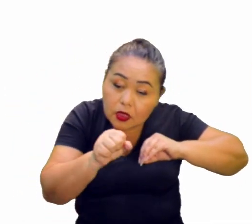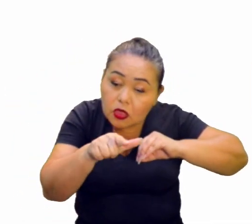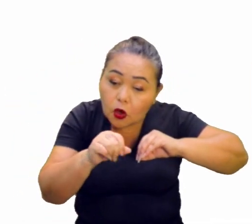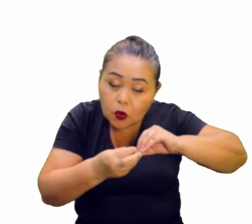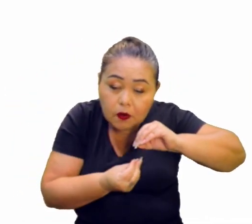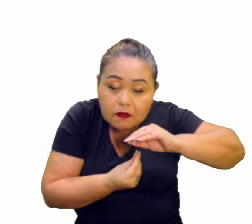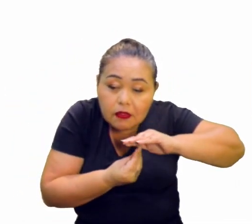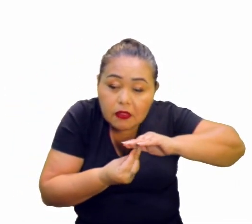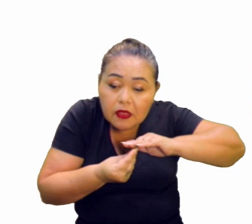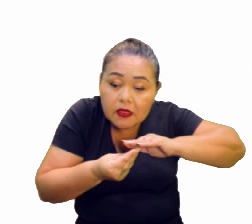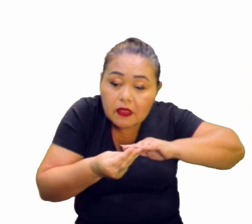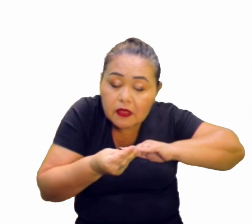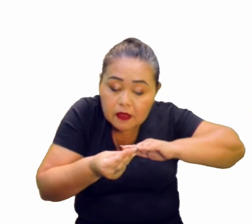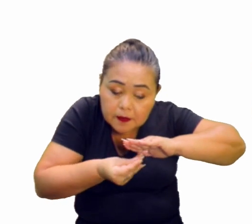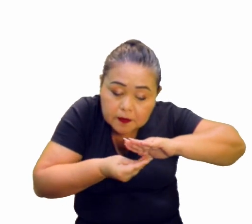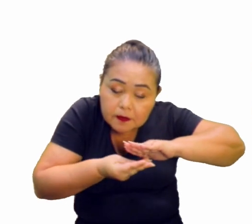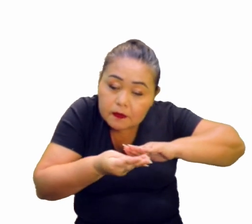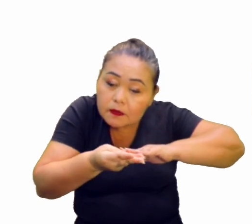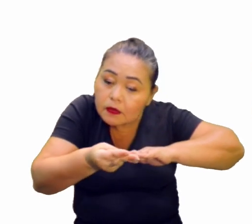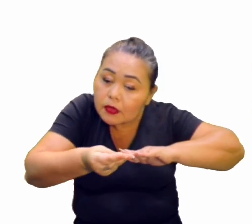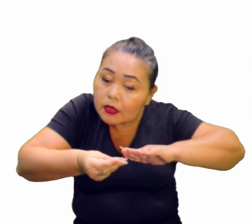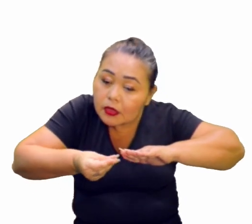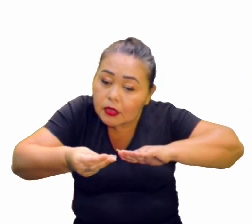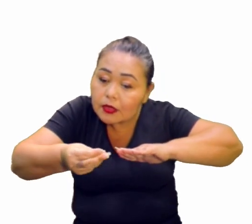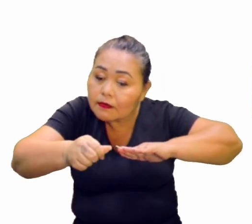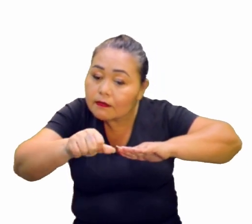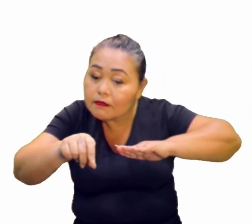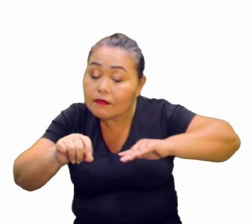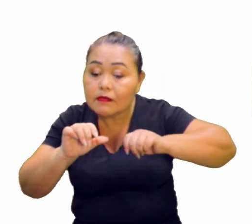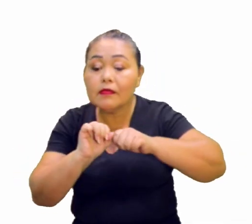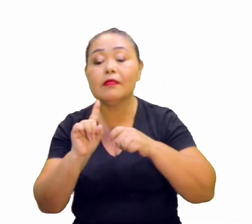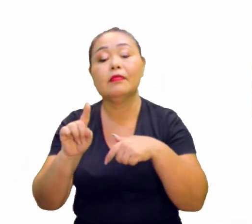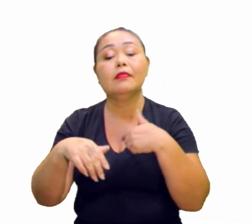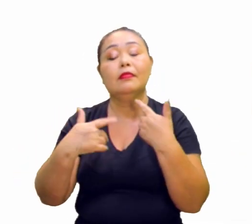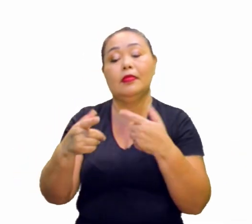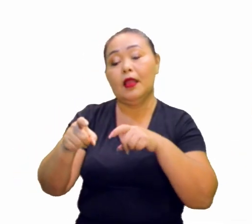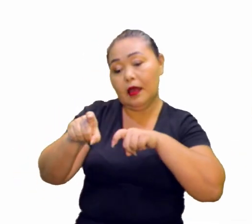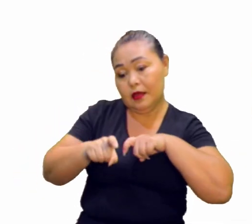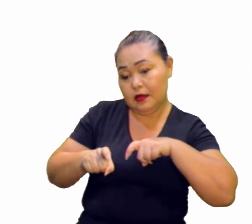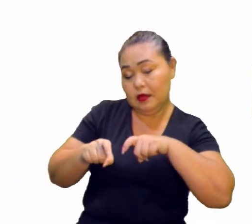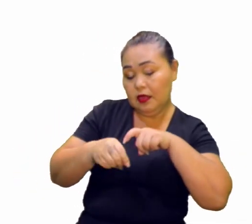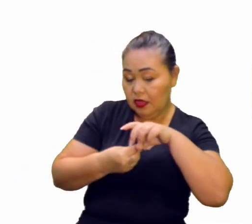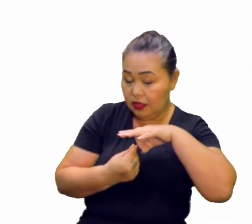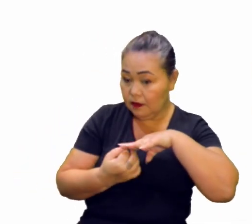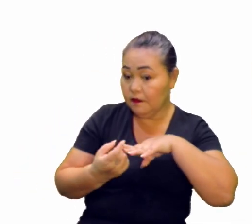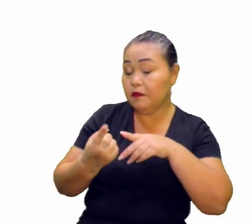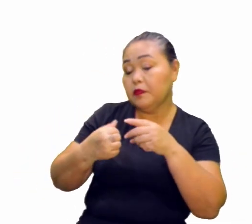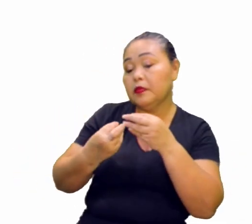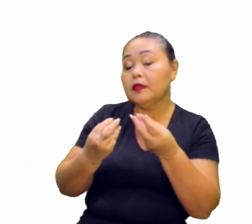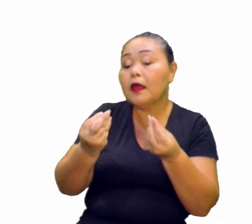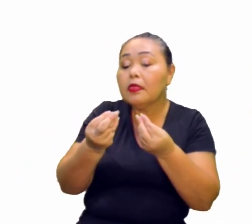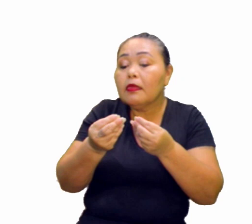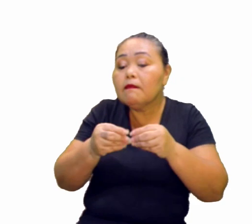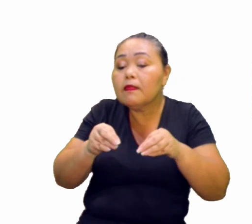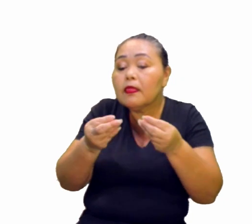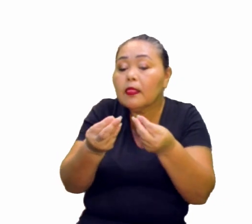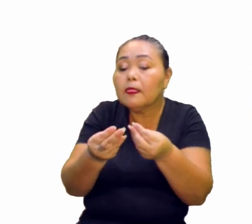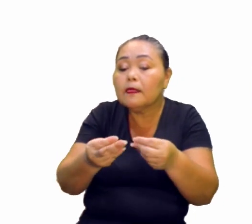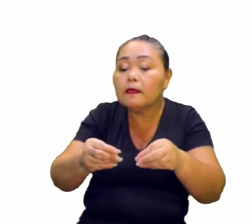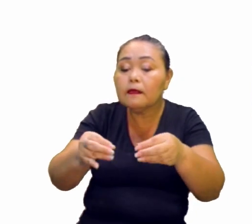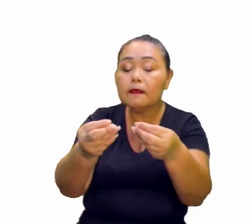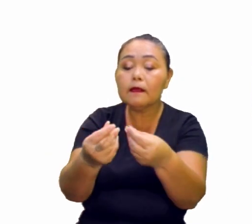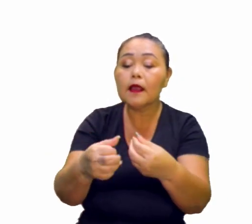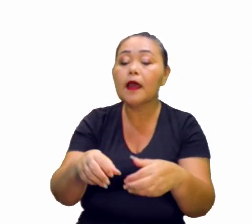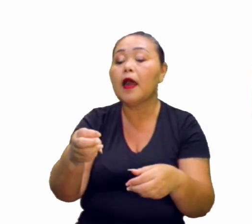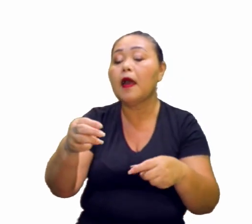não, o revolvimento desse solo, a aeração desse solo, a decomposição de matéria para poder fazer com que esse